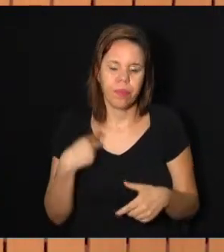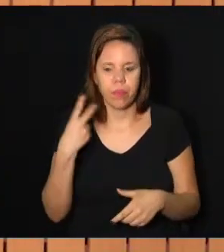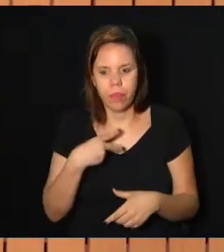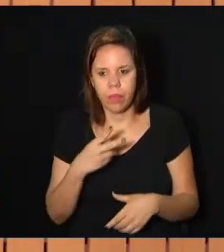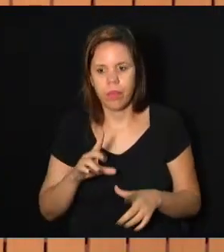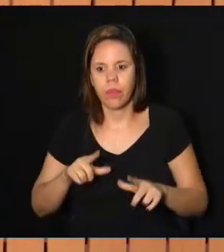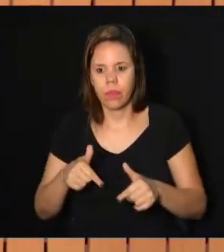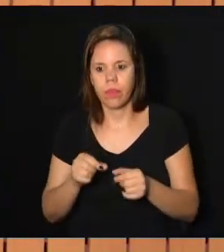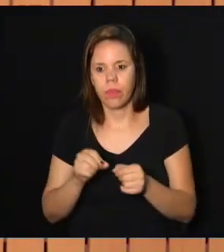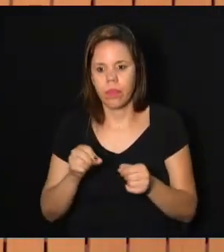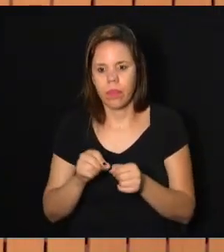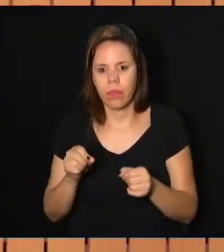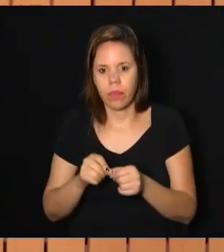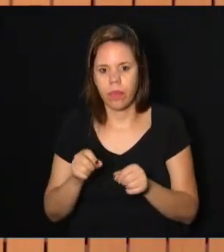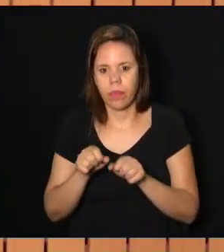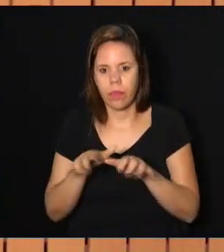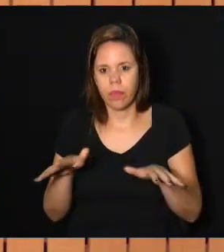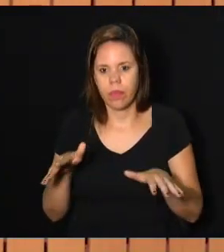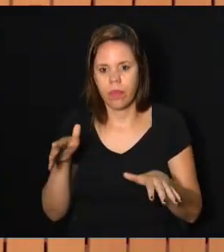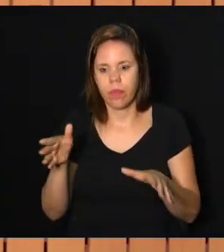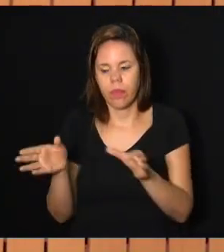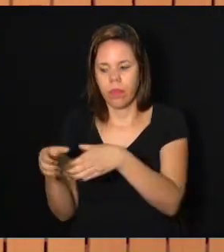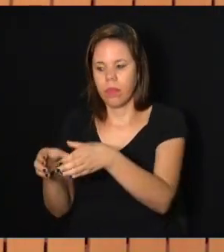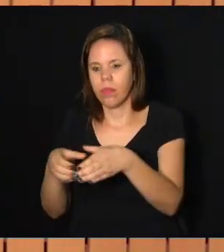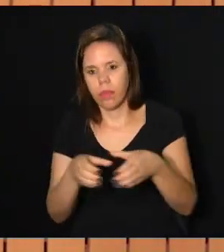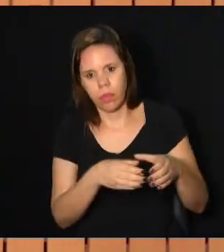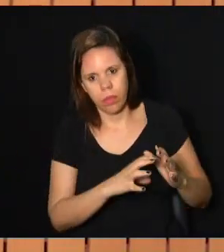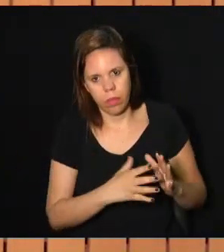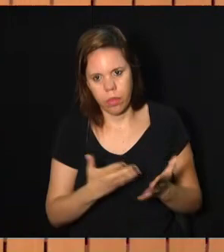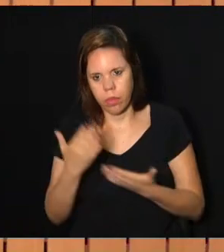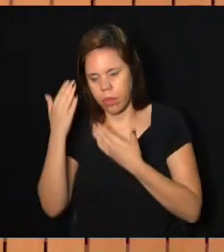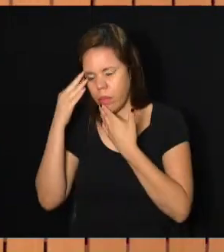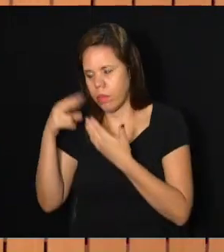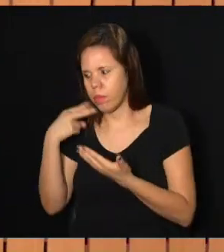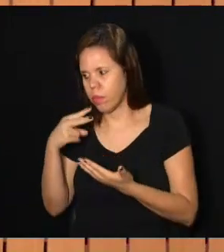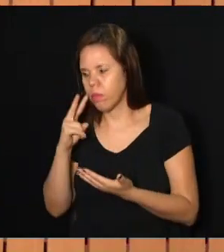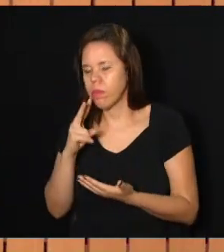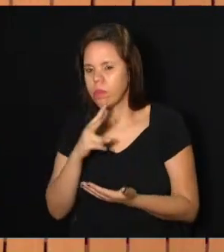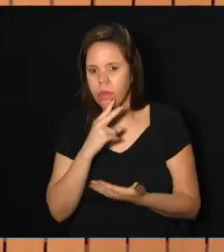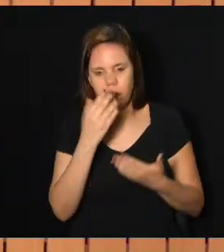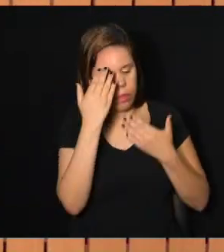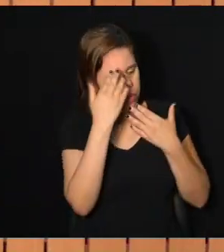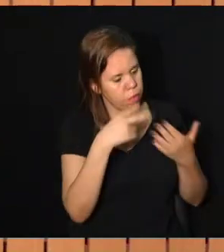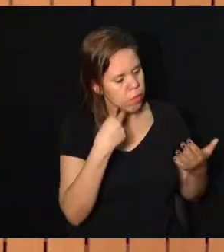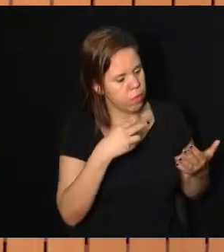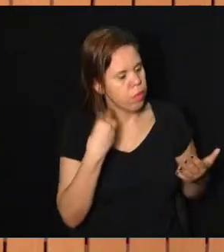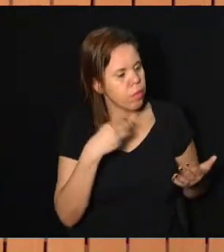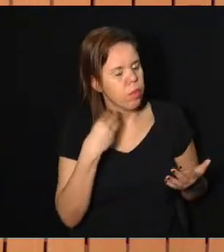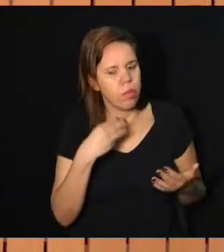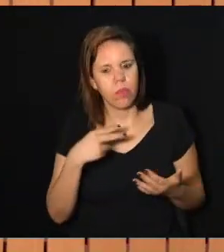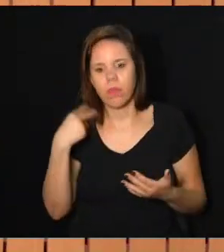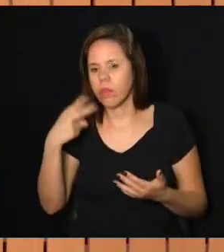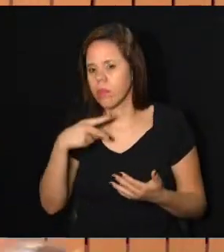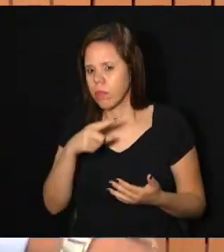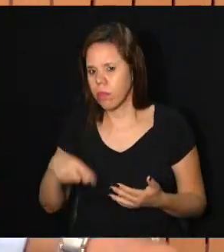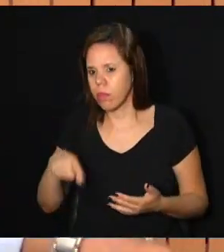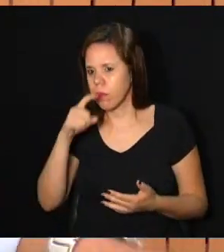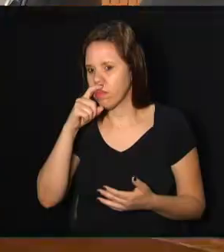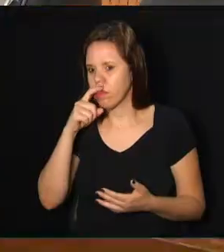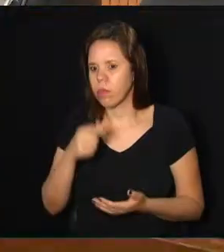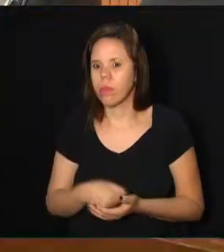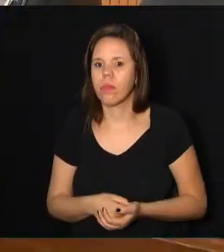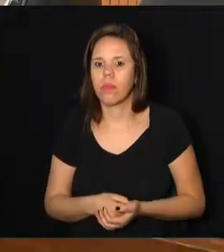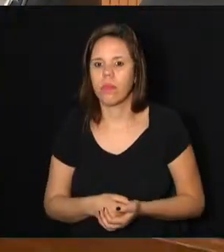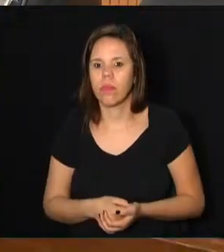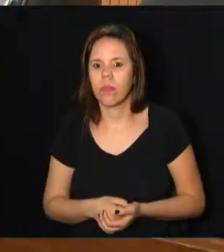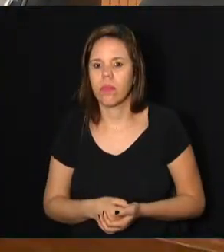vereadores exercem, distribuídos nas comissões. Então, eu agradeço ao vereador Vinícius, agradeço à vereadora Mariana Conte, ao vereador Zé Carlos,